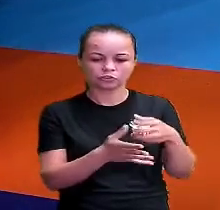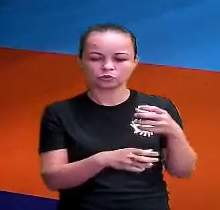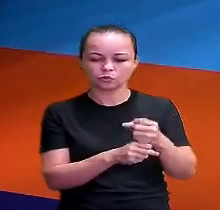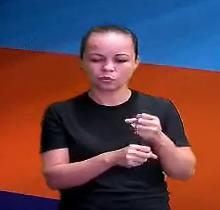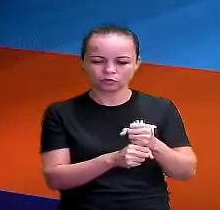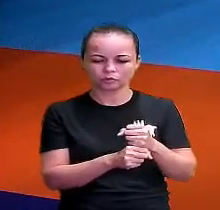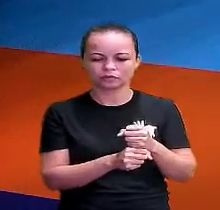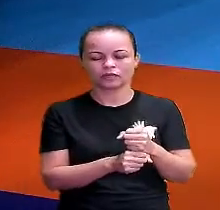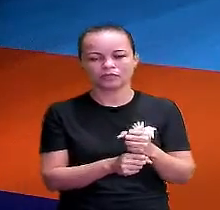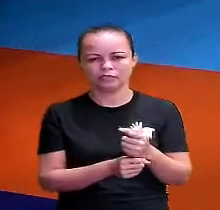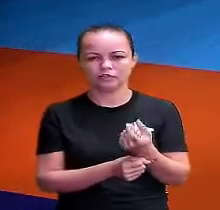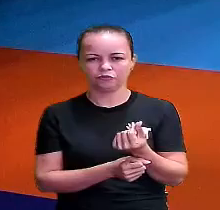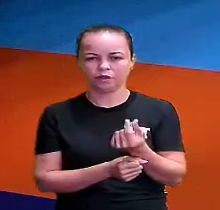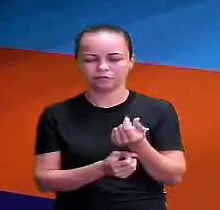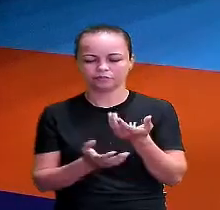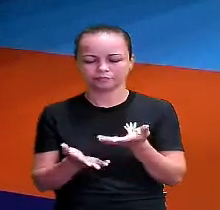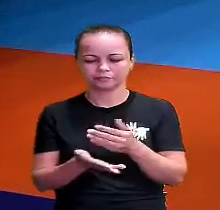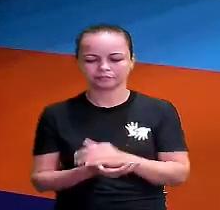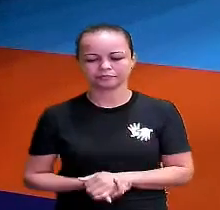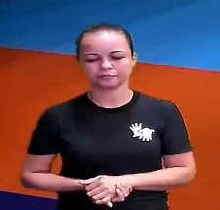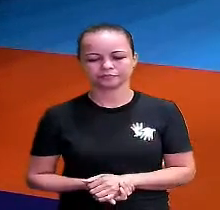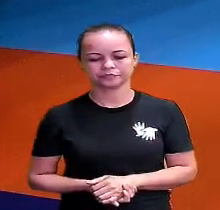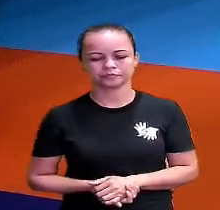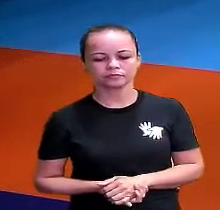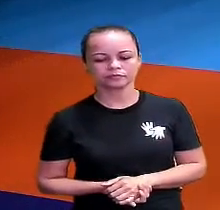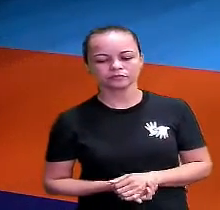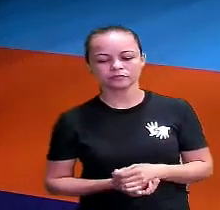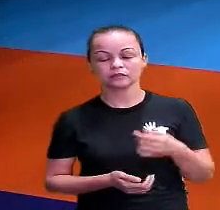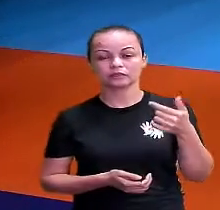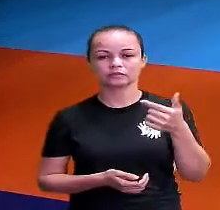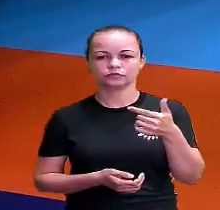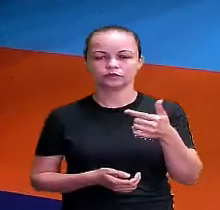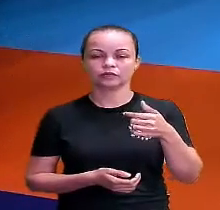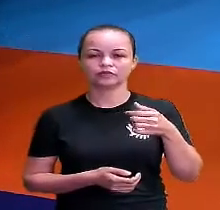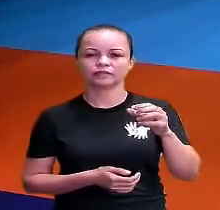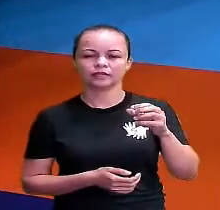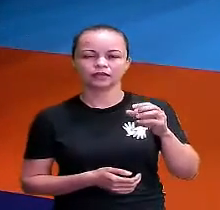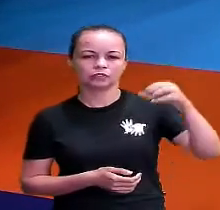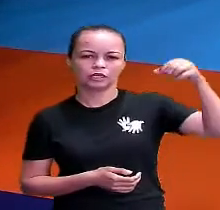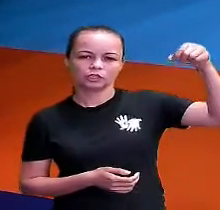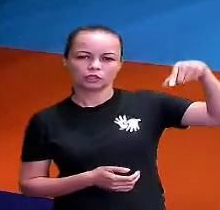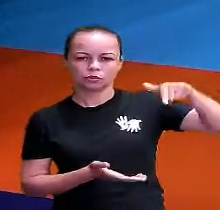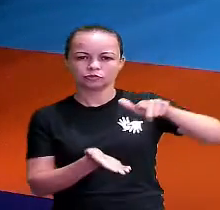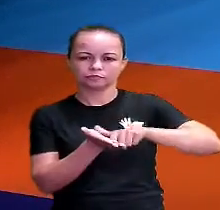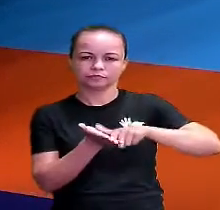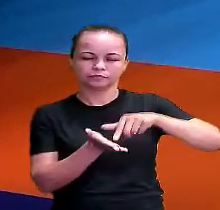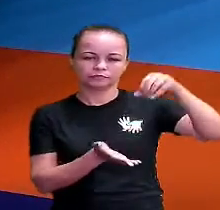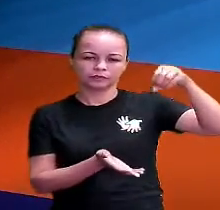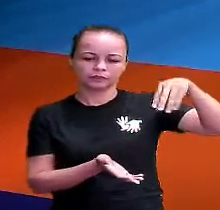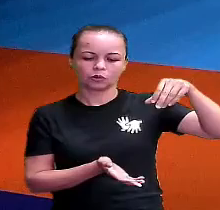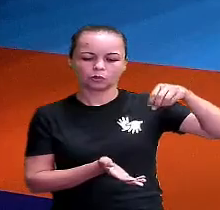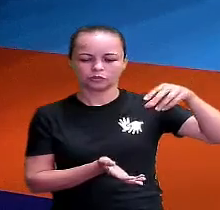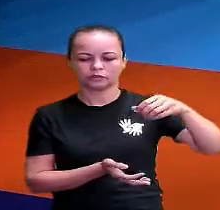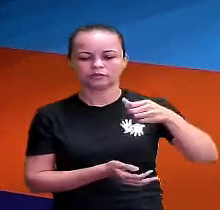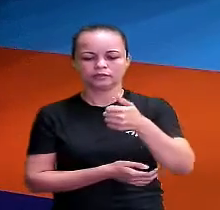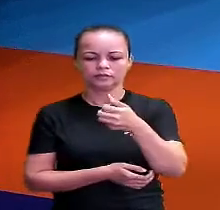dela. Aqui na segunda linha a gente vai ter a continha de luz. Ela gastou R$